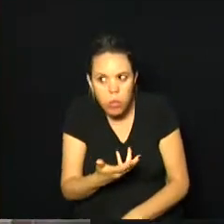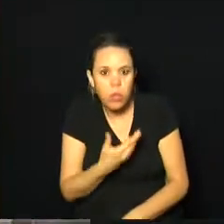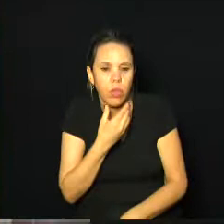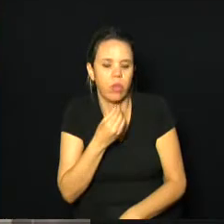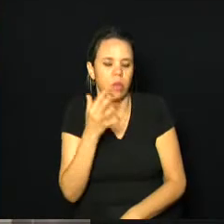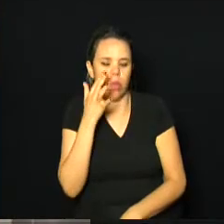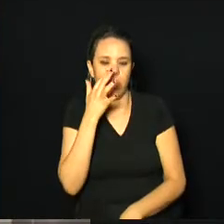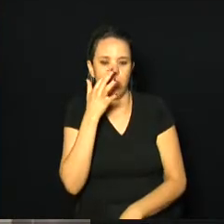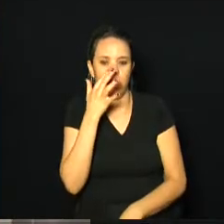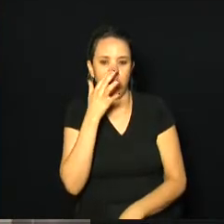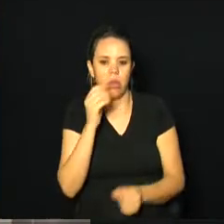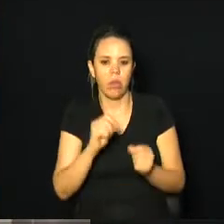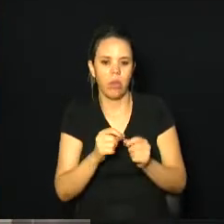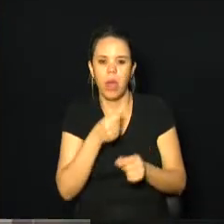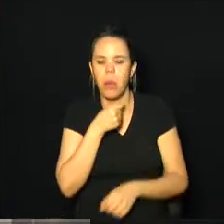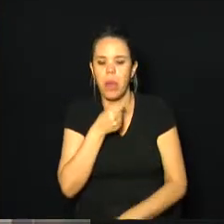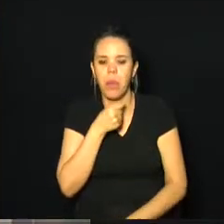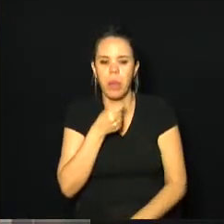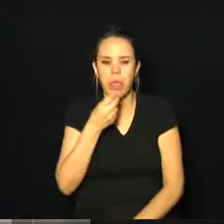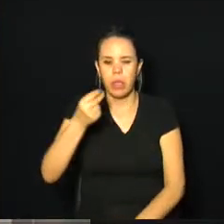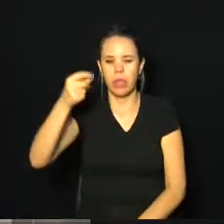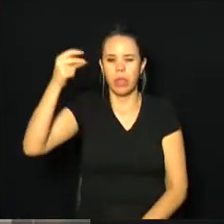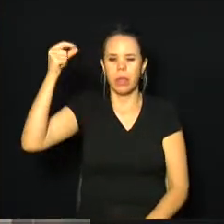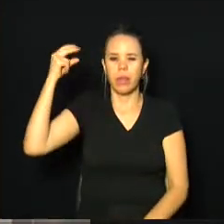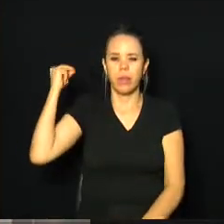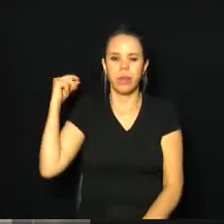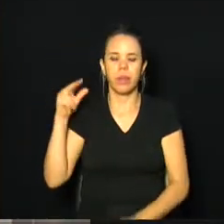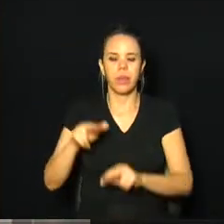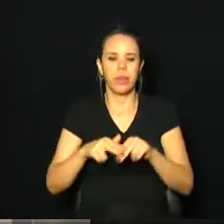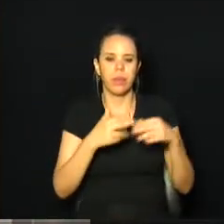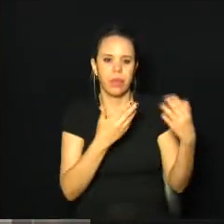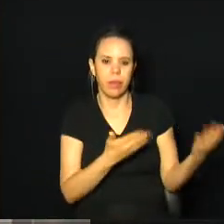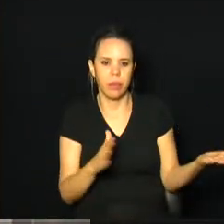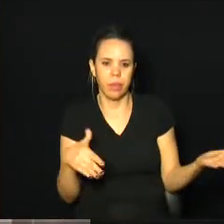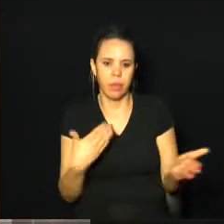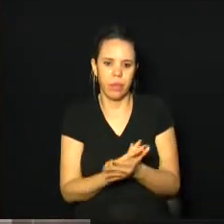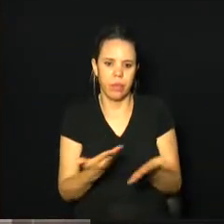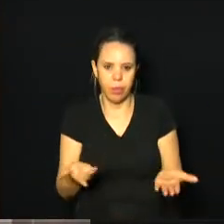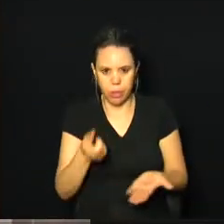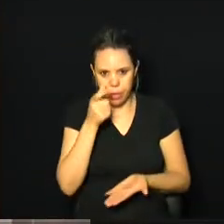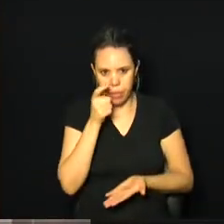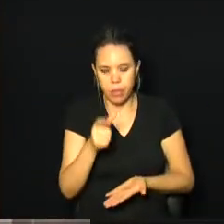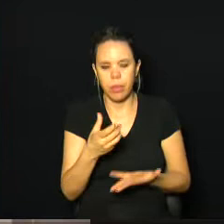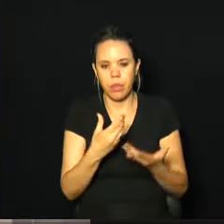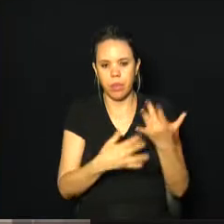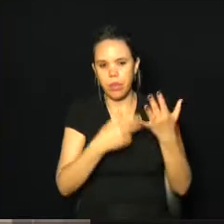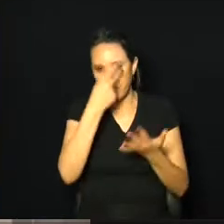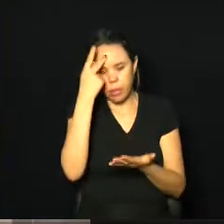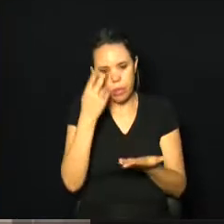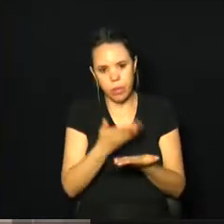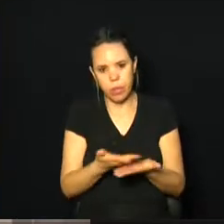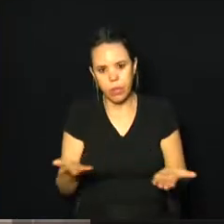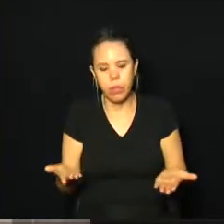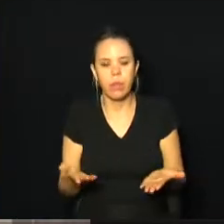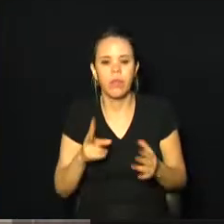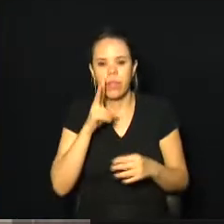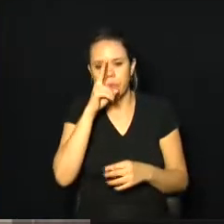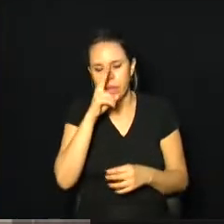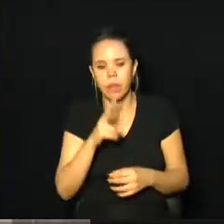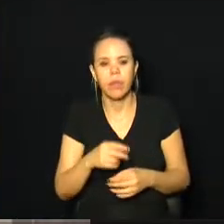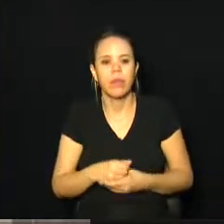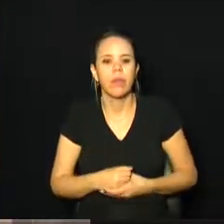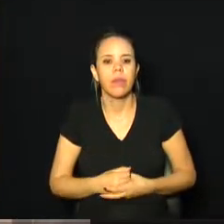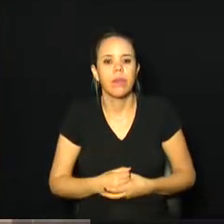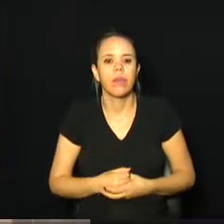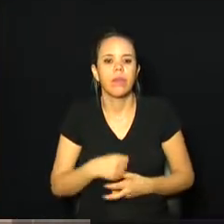assim, fizeram muitas reportagens na época em cima disso, e até hoje eu vejo, né, um monte de gente aí, cara muito forte batendo e tal,